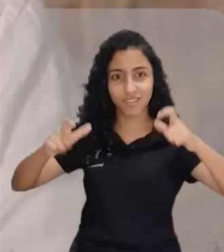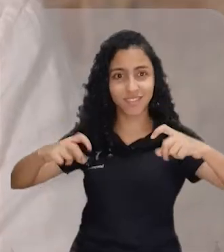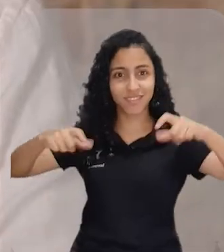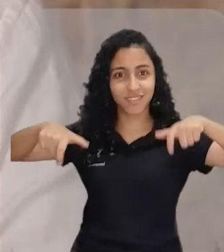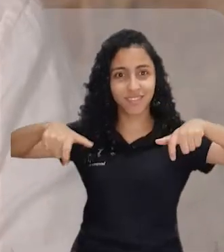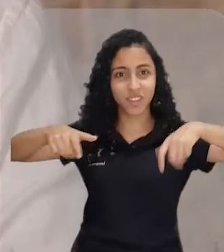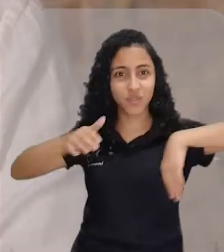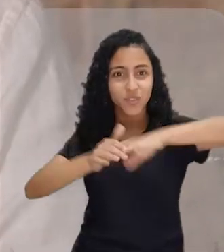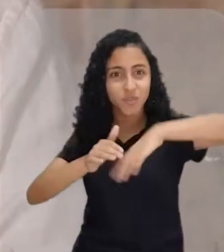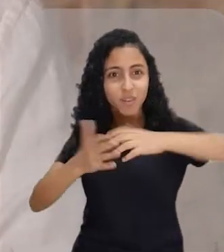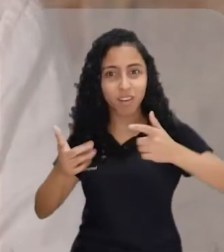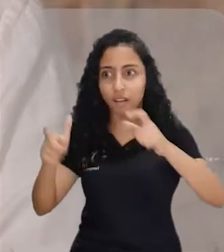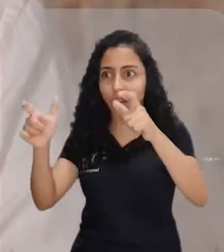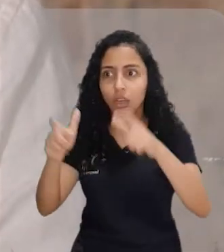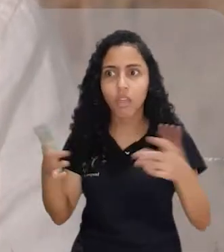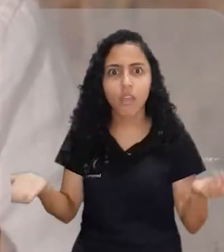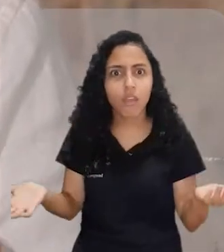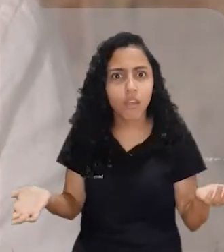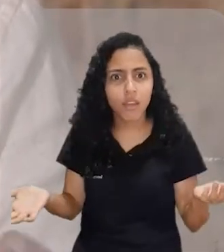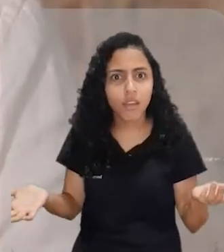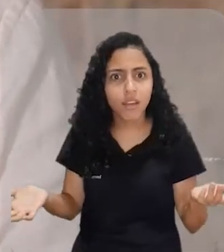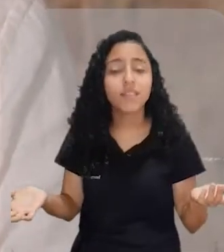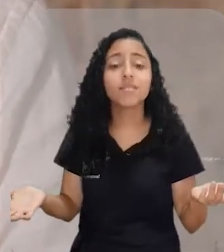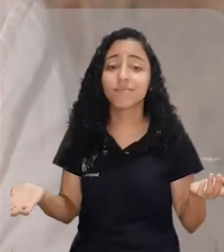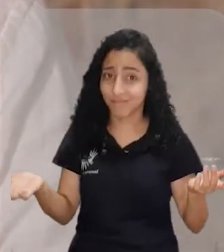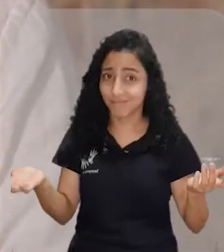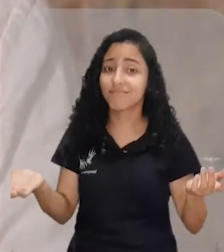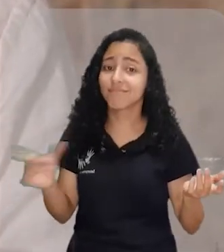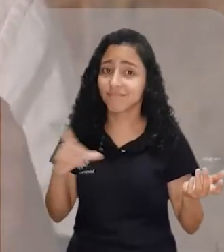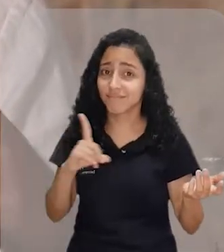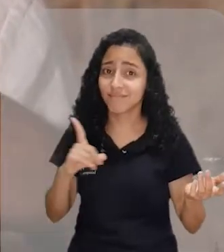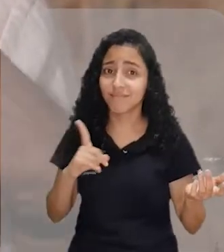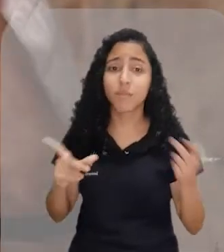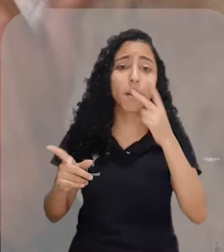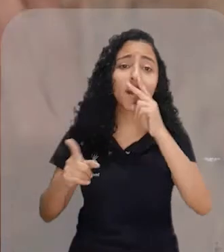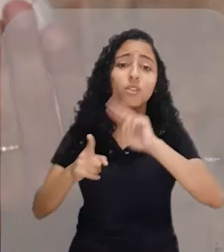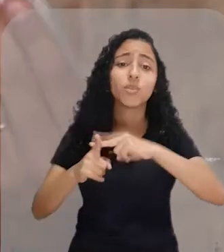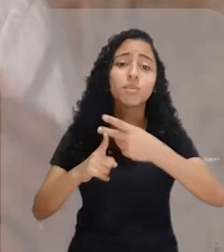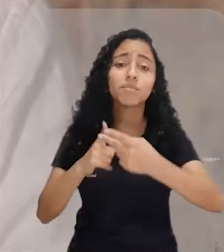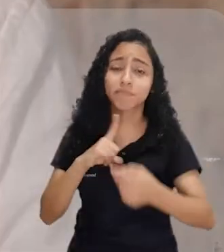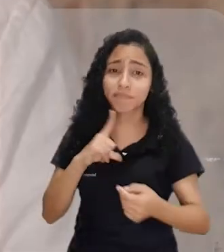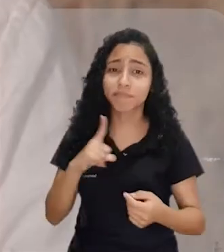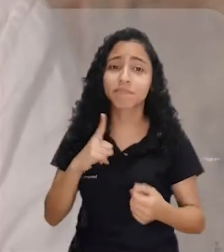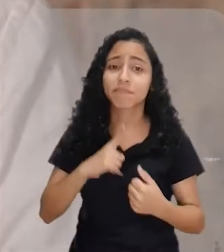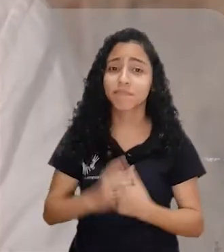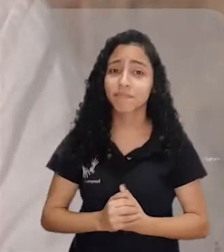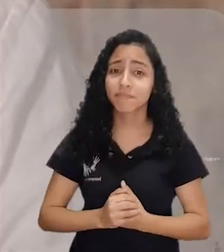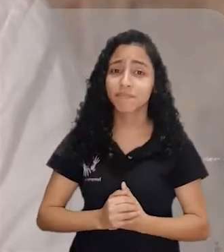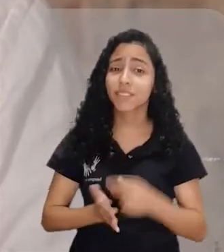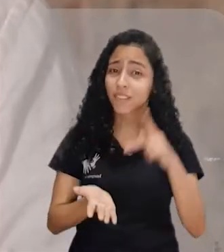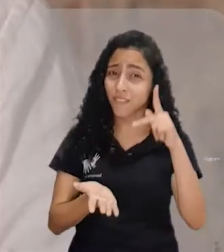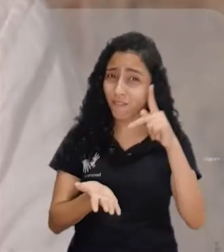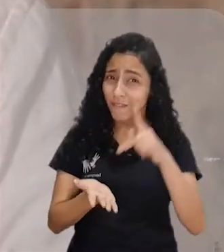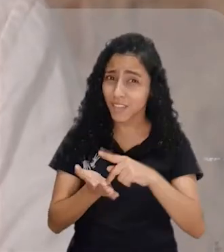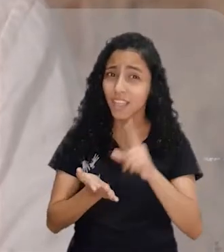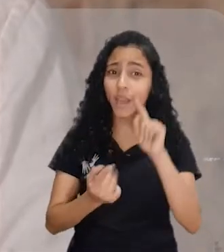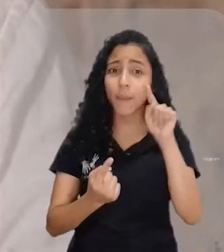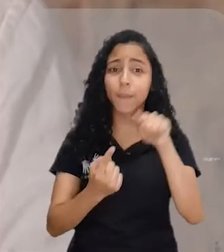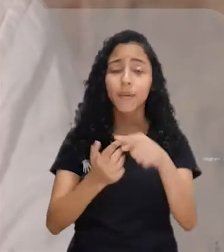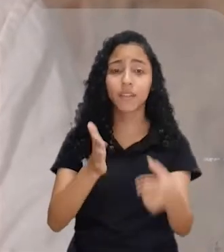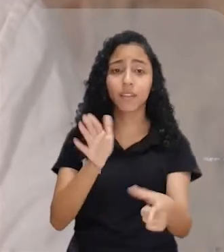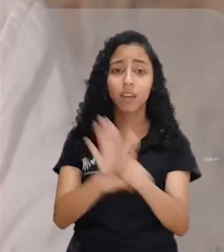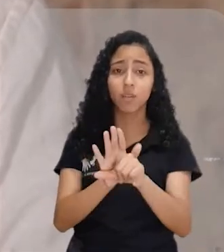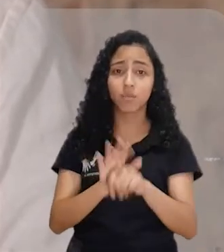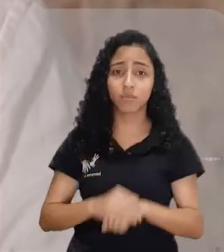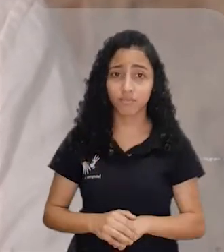de futebol. Bom, a gente tem essa área, na verdade a gente tem quase o dobro dessa área, e essa área, na